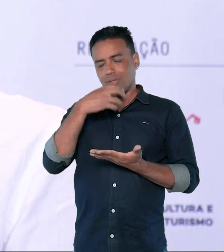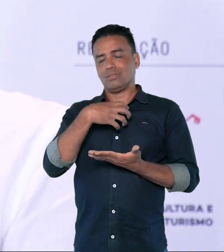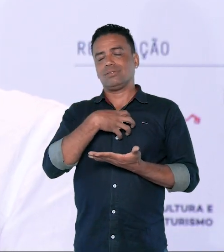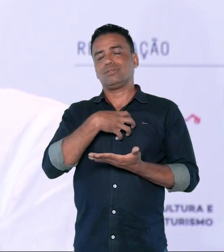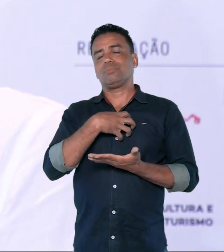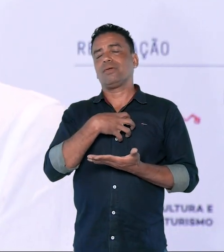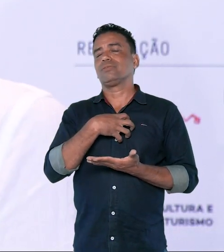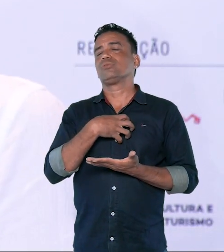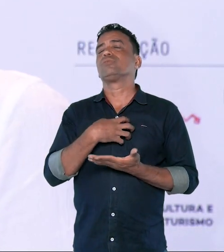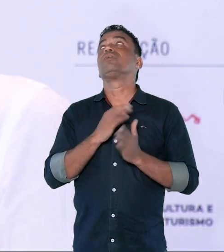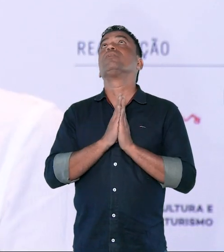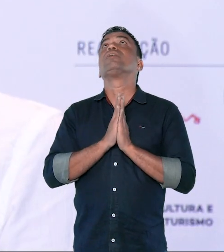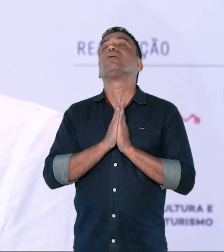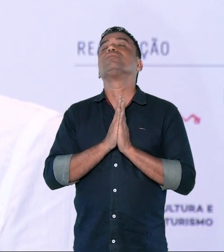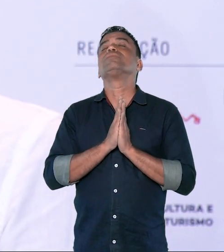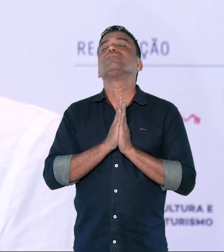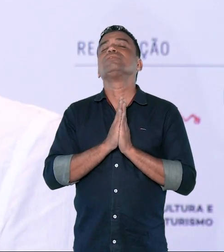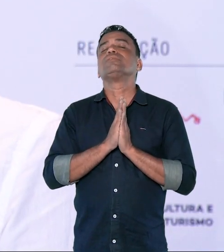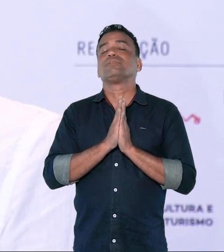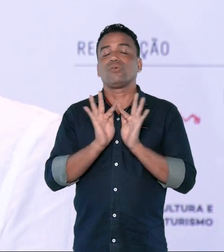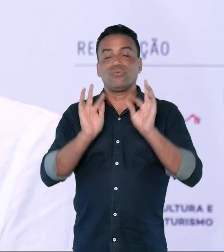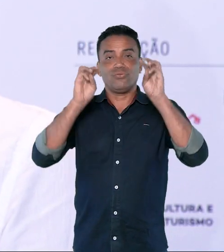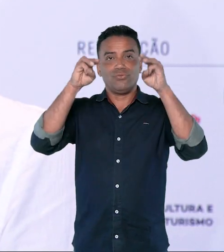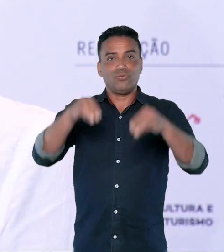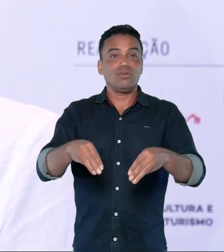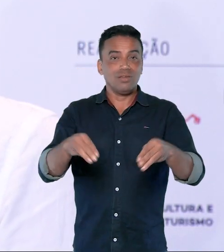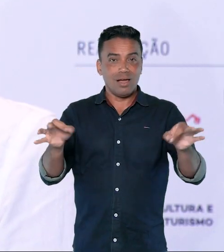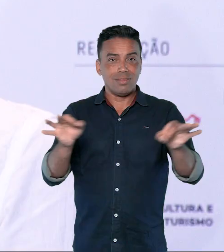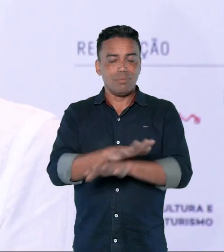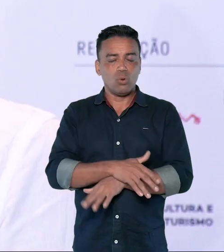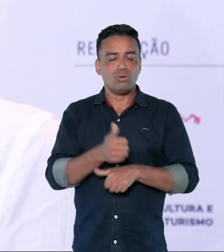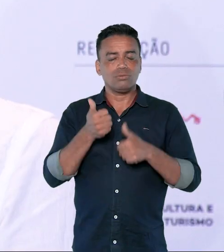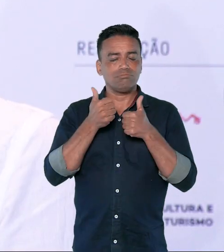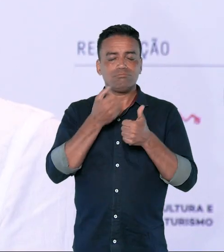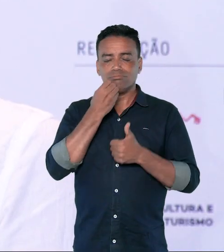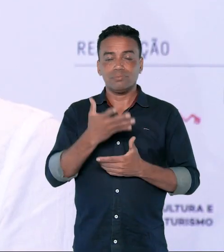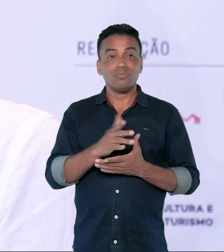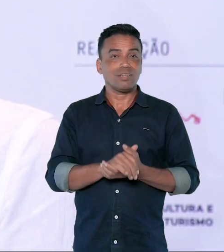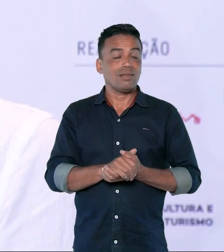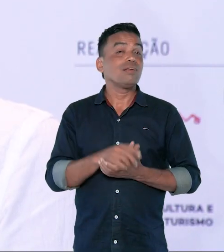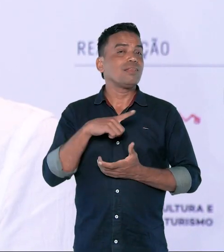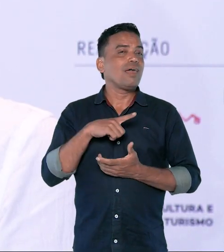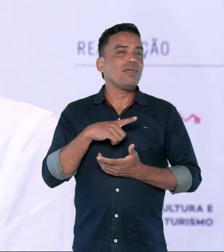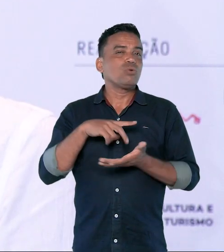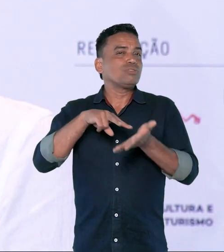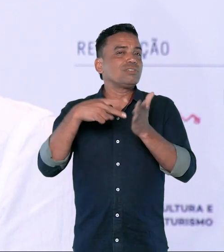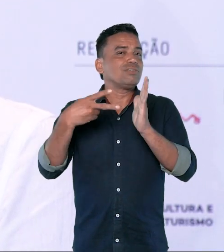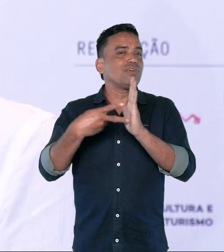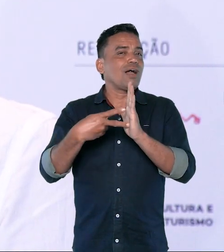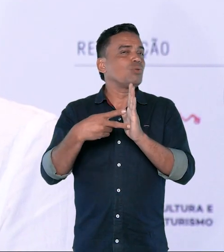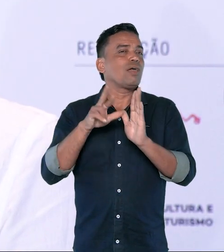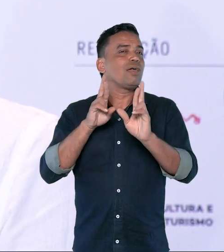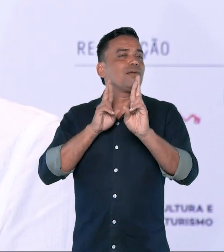sentimento, ufa, ainda bem que a coisa terminou desse jeito. Há algo de esperança, né, que eu quero